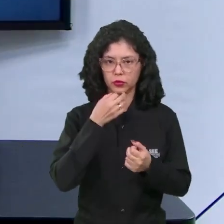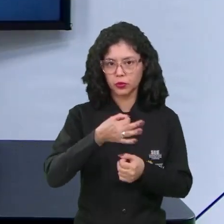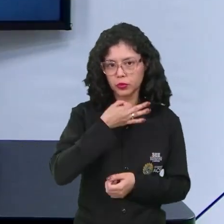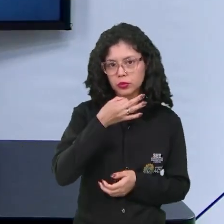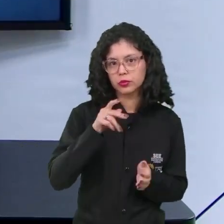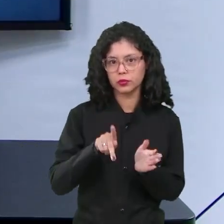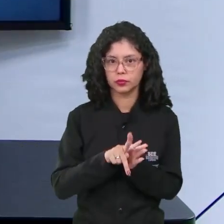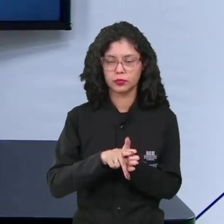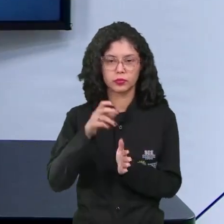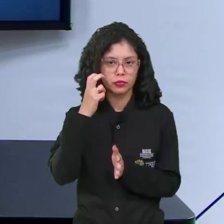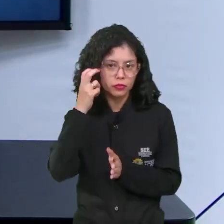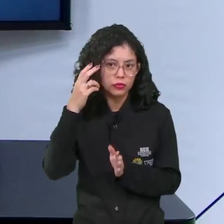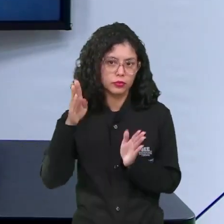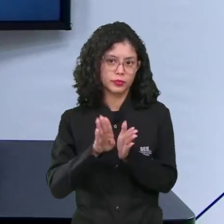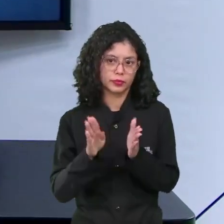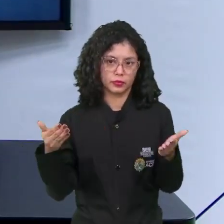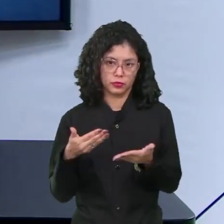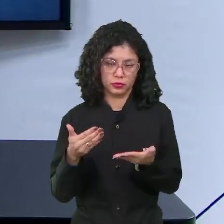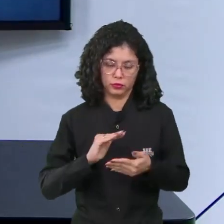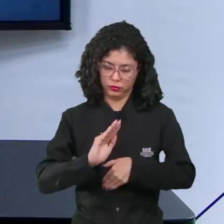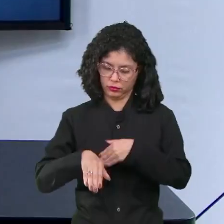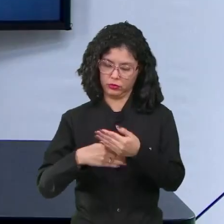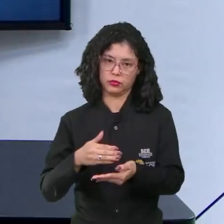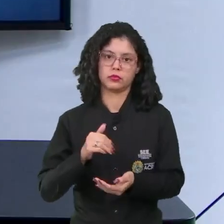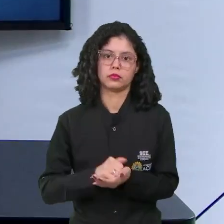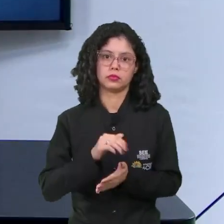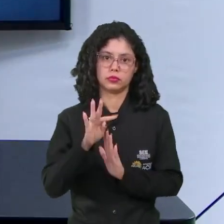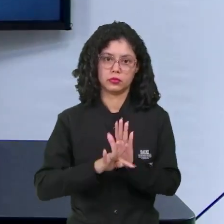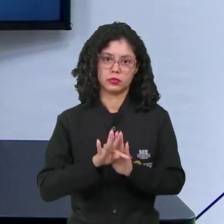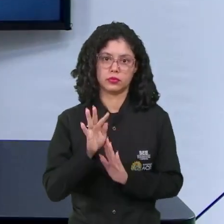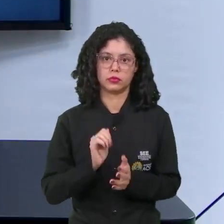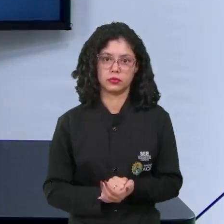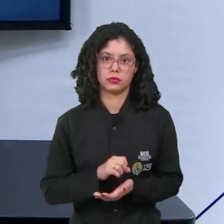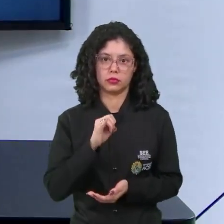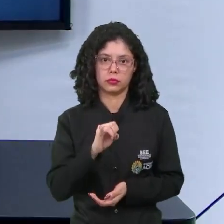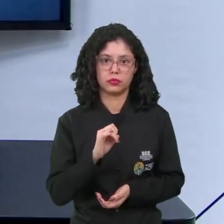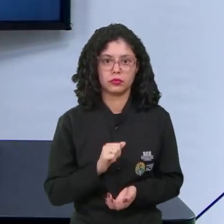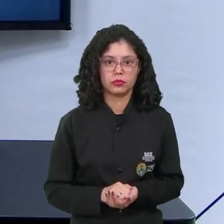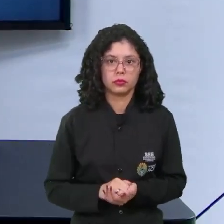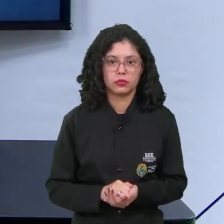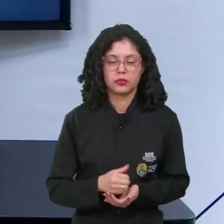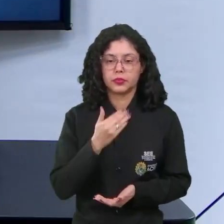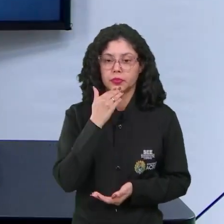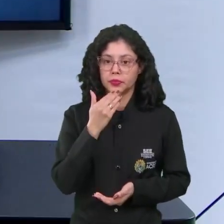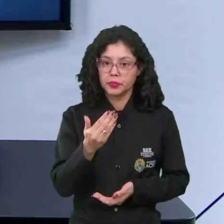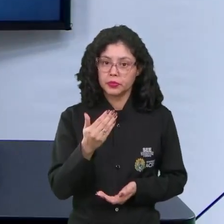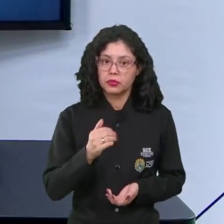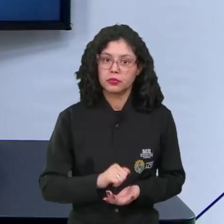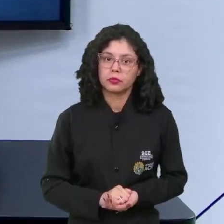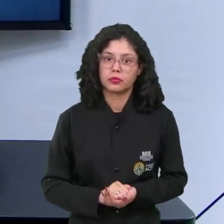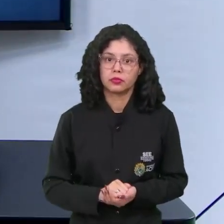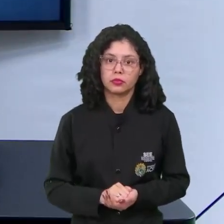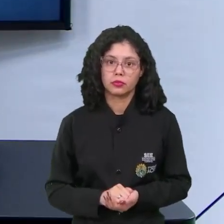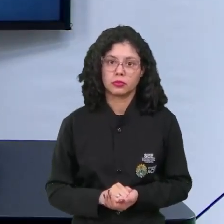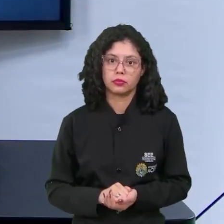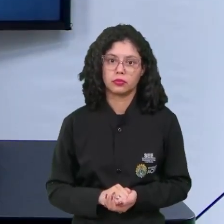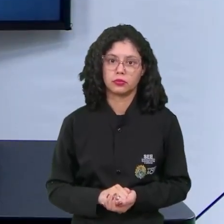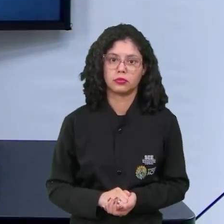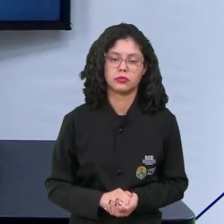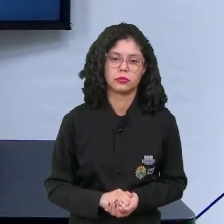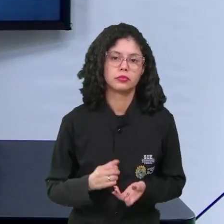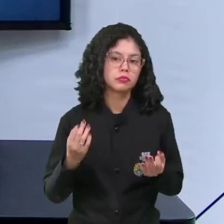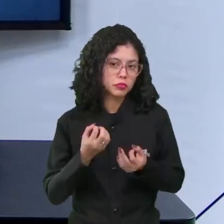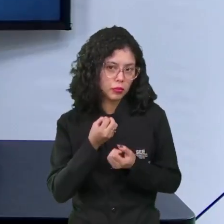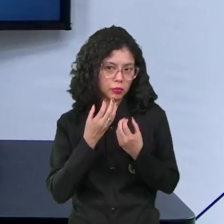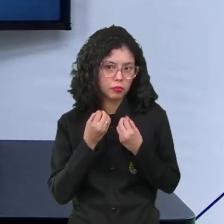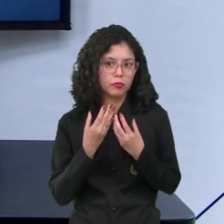que a inteligência artificial consegue desenvolver textos, se você der o comando adequado, bonitinho, é ótimo.